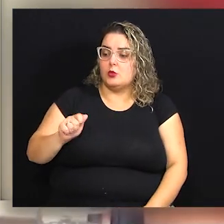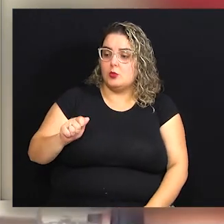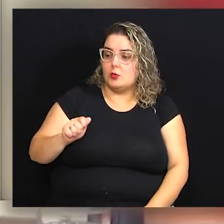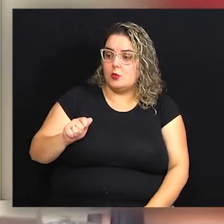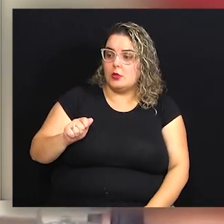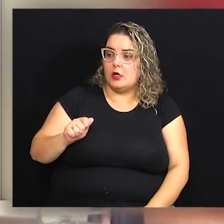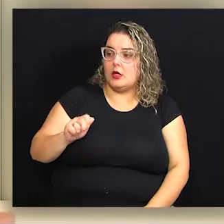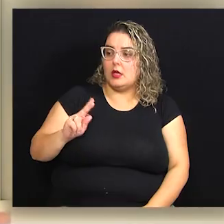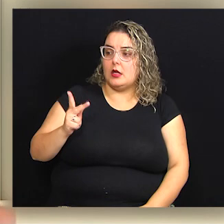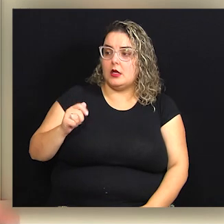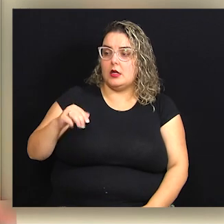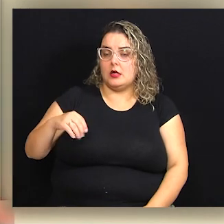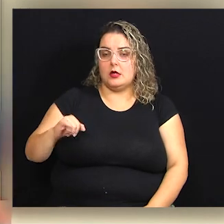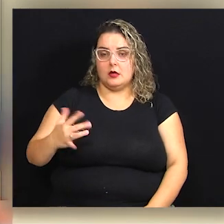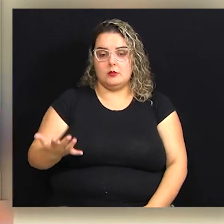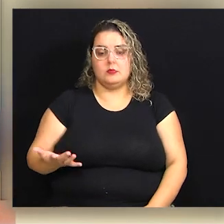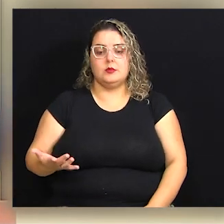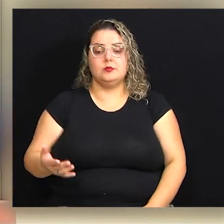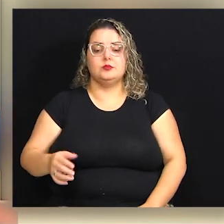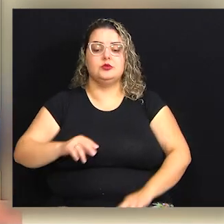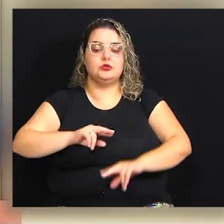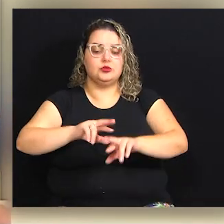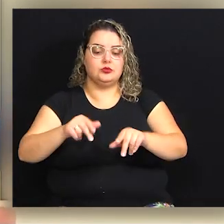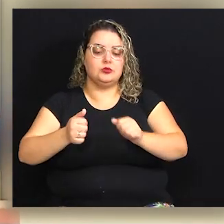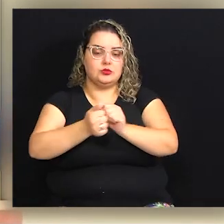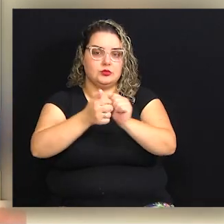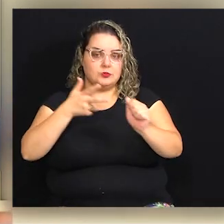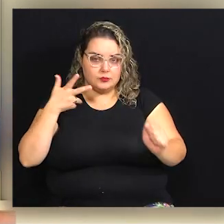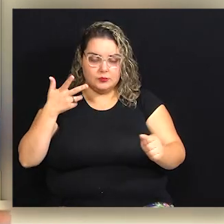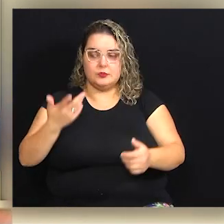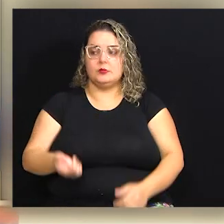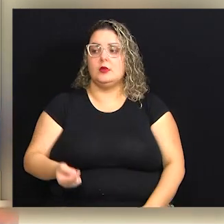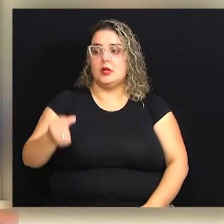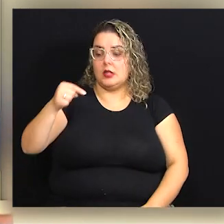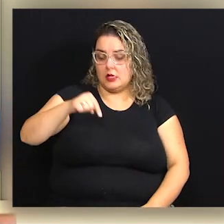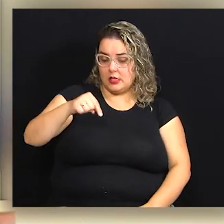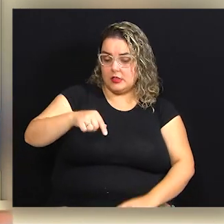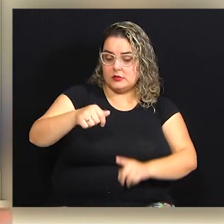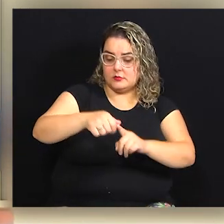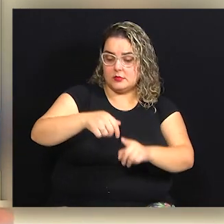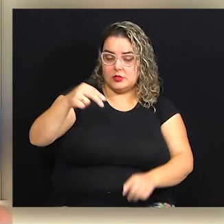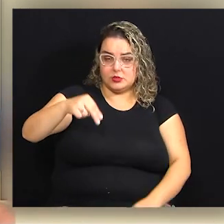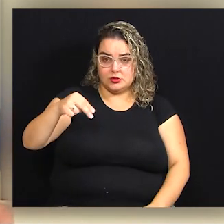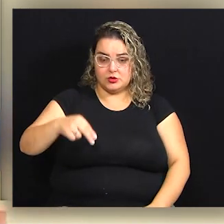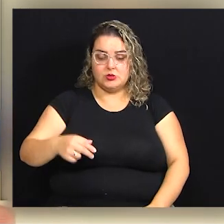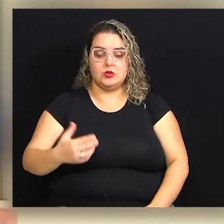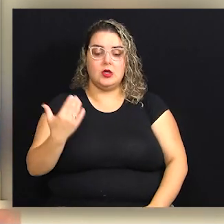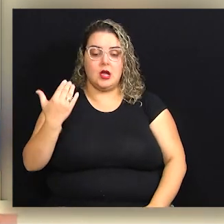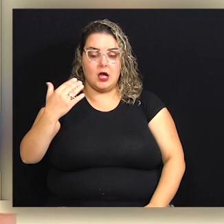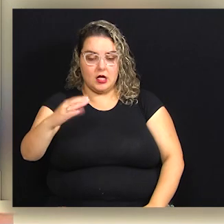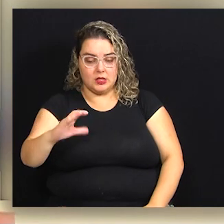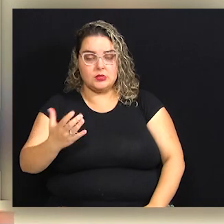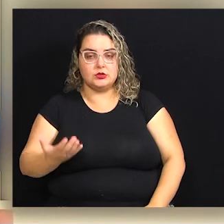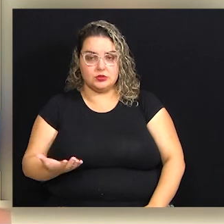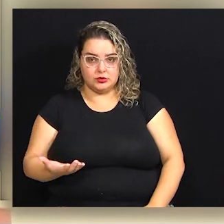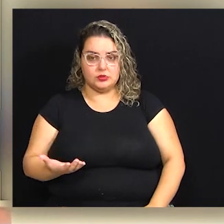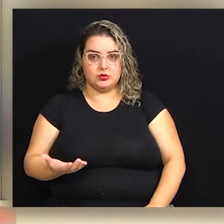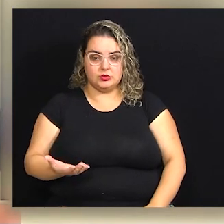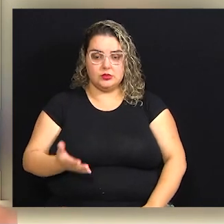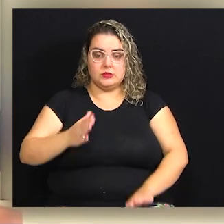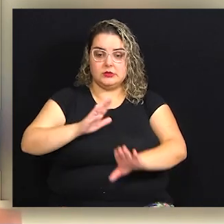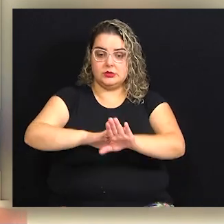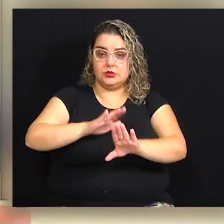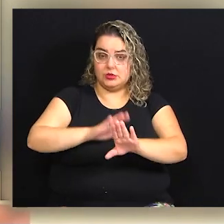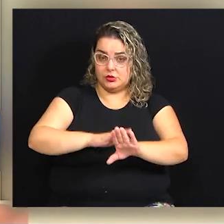do Etnocidade. Para a Câmara Municipal de Campinas, que nesse mês de novembro, né, se lançou a